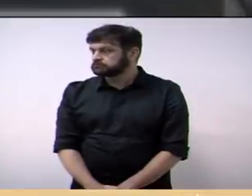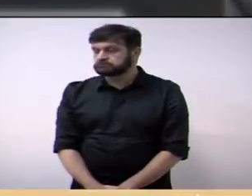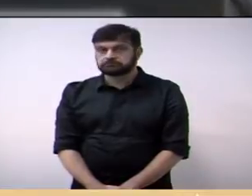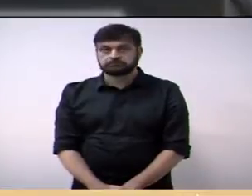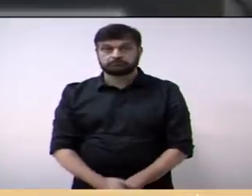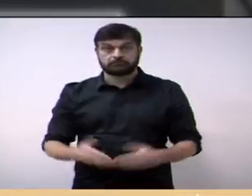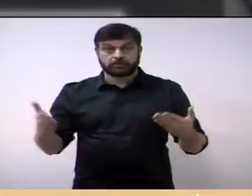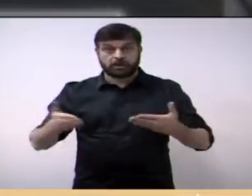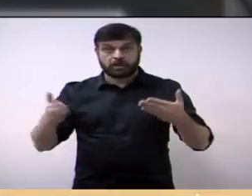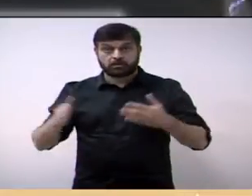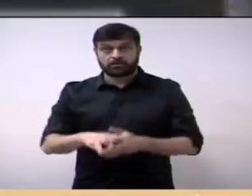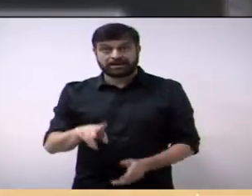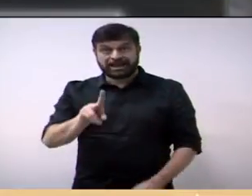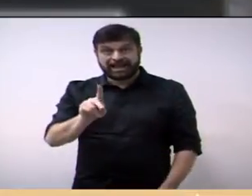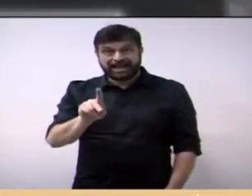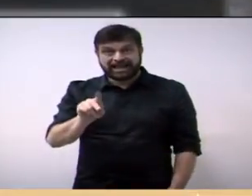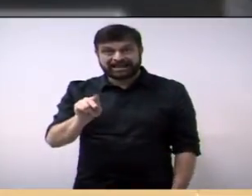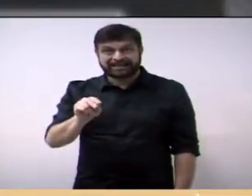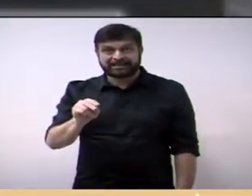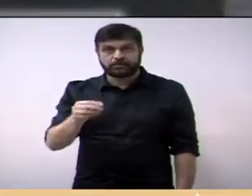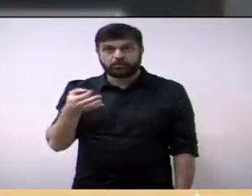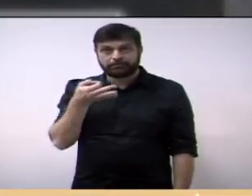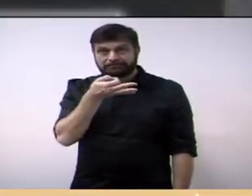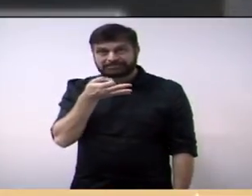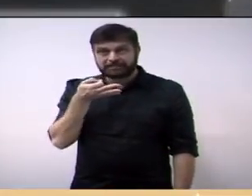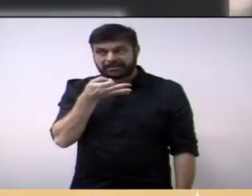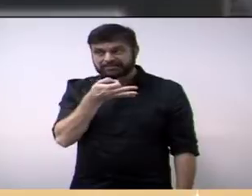Com a palavra, o vereador Kiko Meschiati.